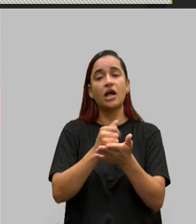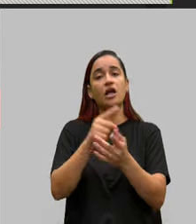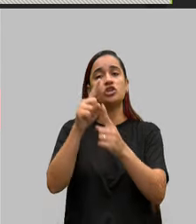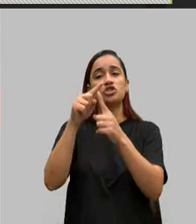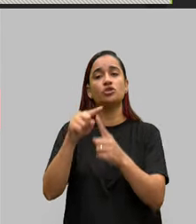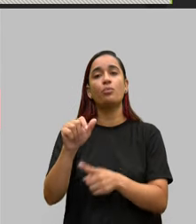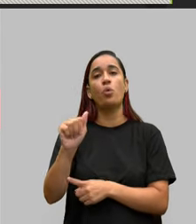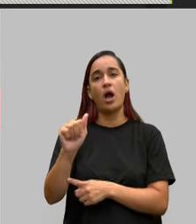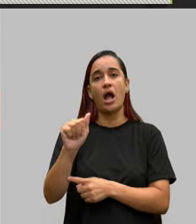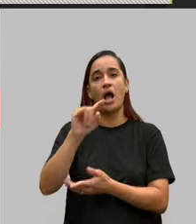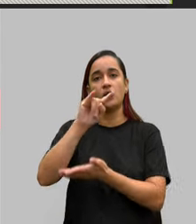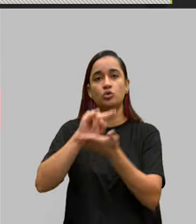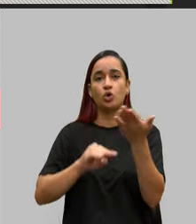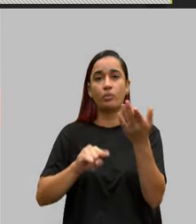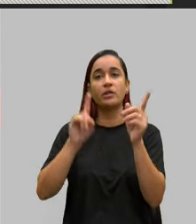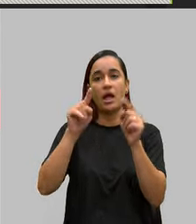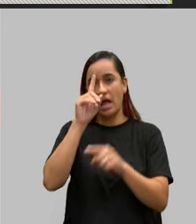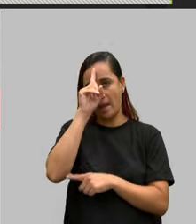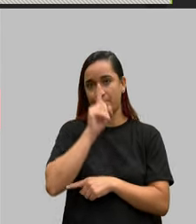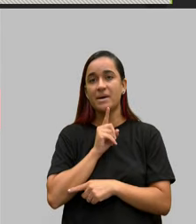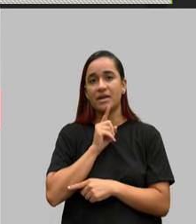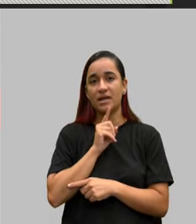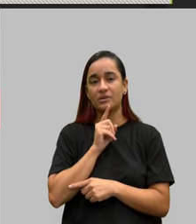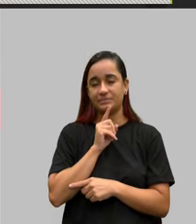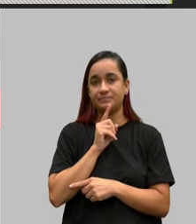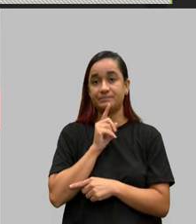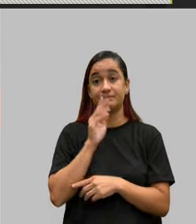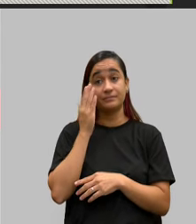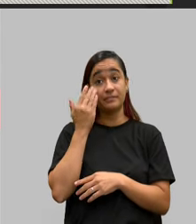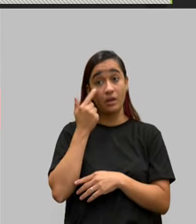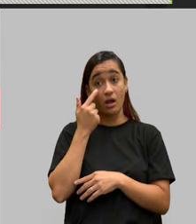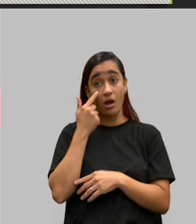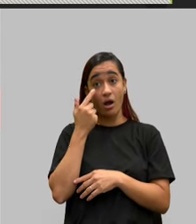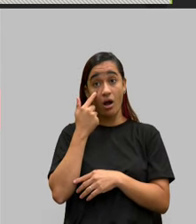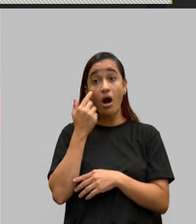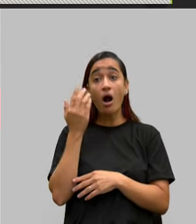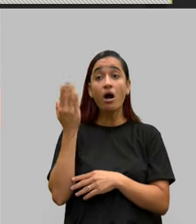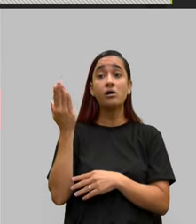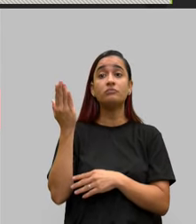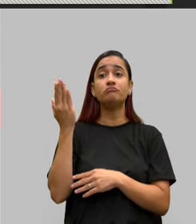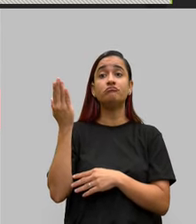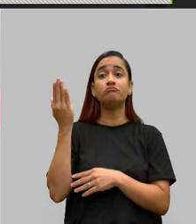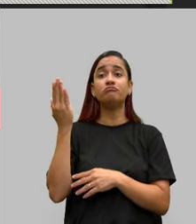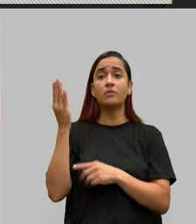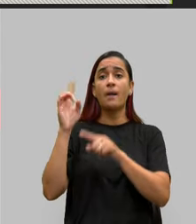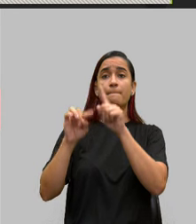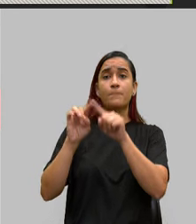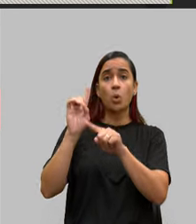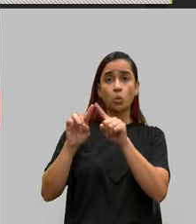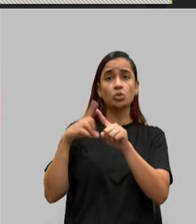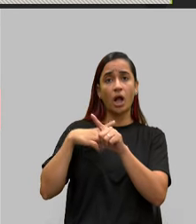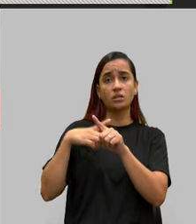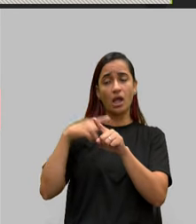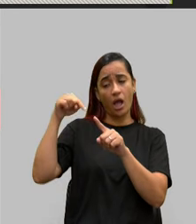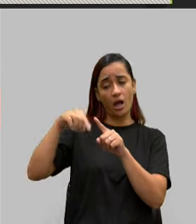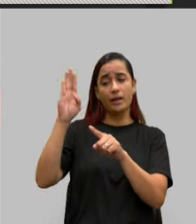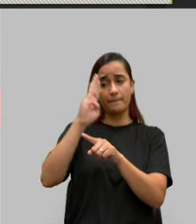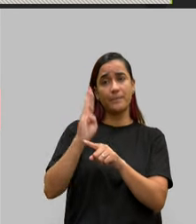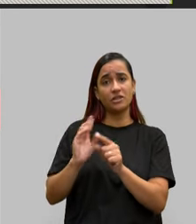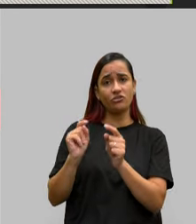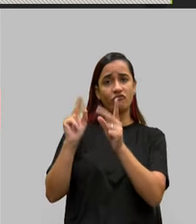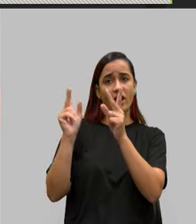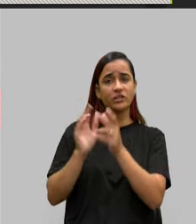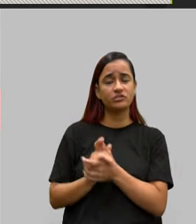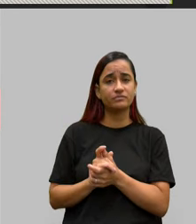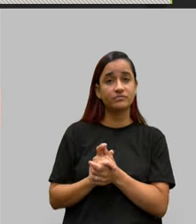receita amarela então ali a gente tá vendo os produtos que tem na farmácia brasileira O mais incrível é que